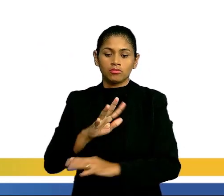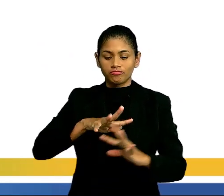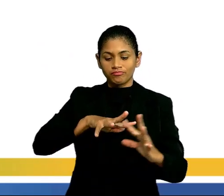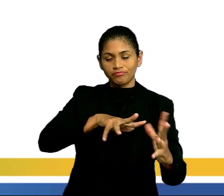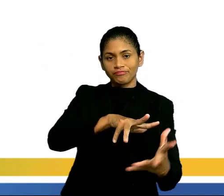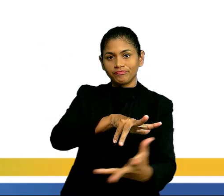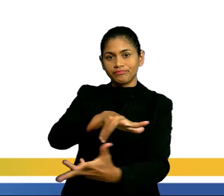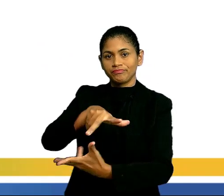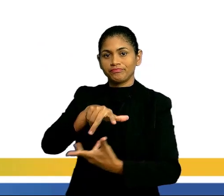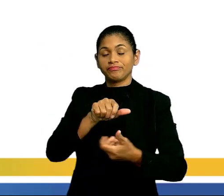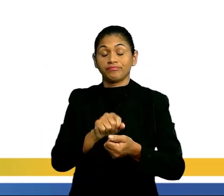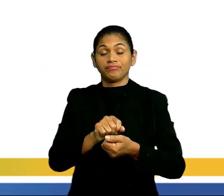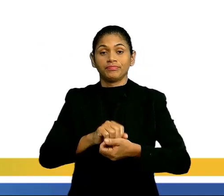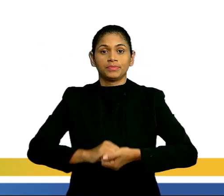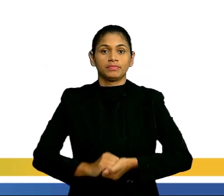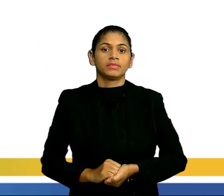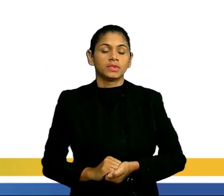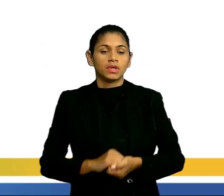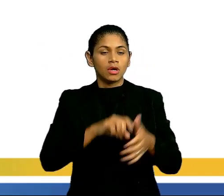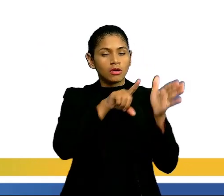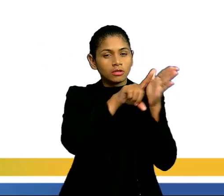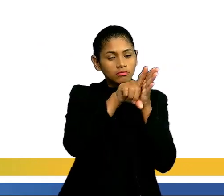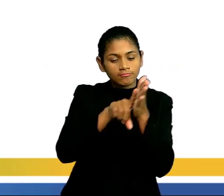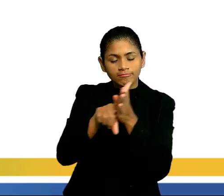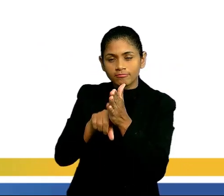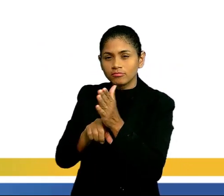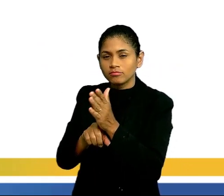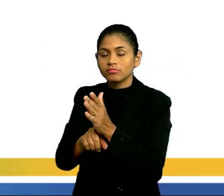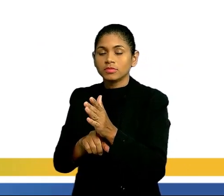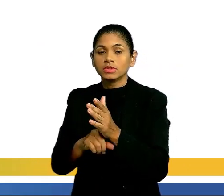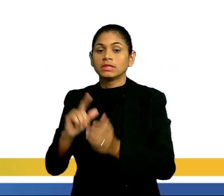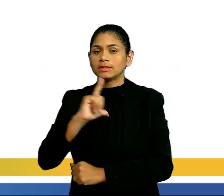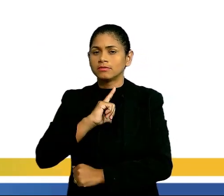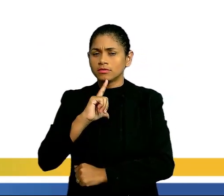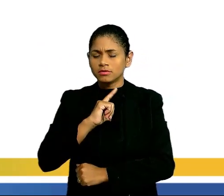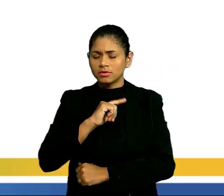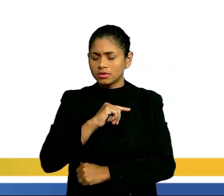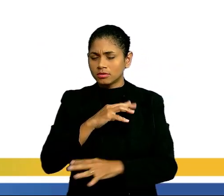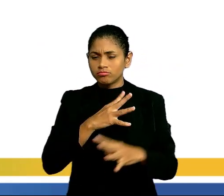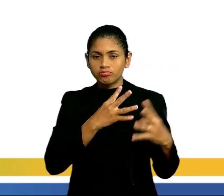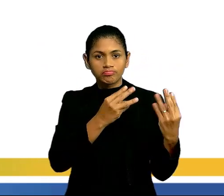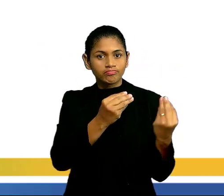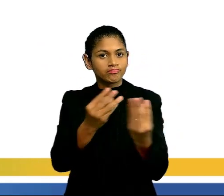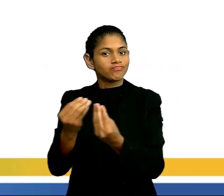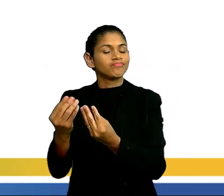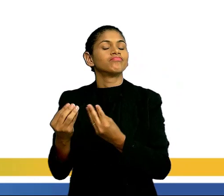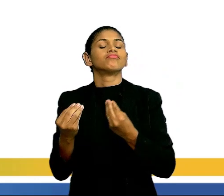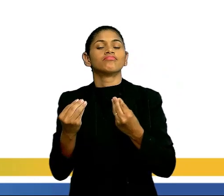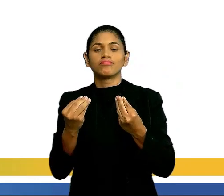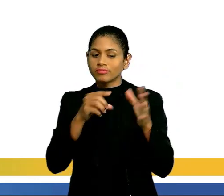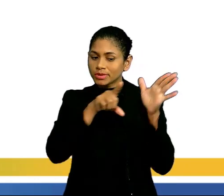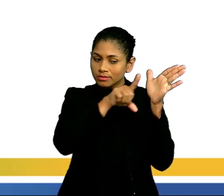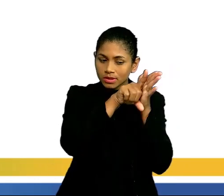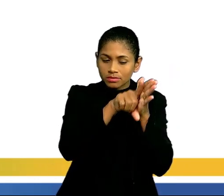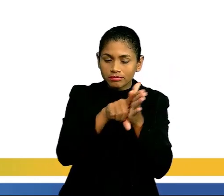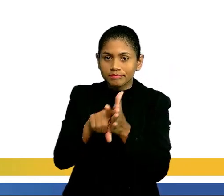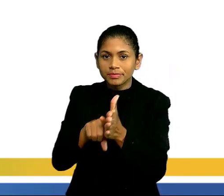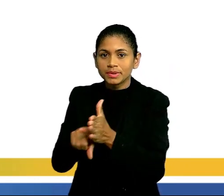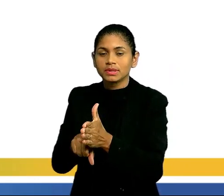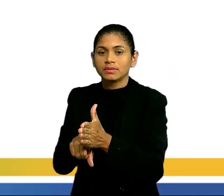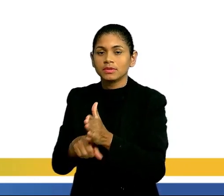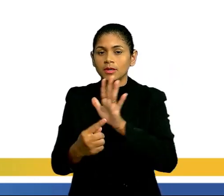mais minuciosa dessa obra, nós teríamos muita coisa aí a abordar, muitos autores